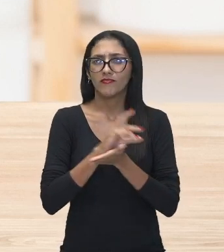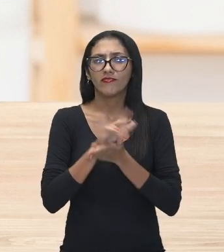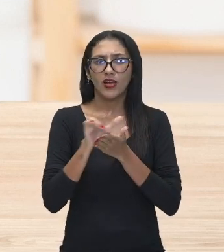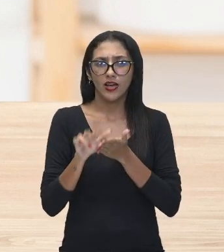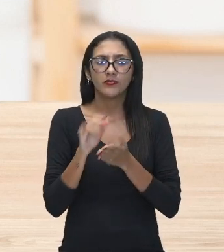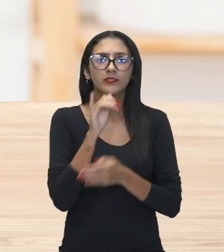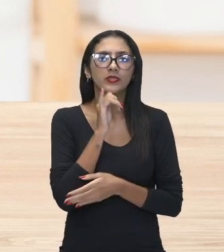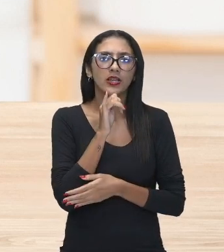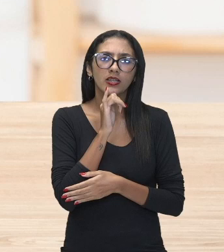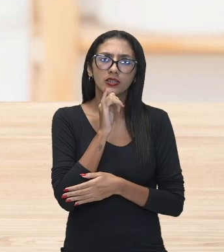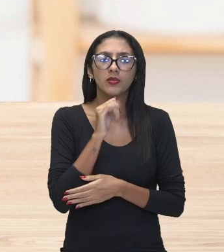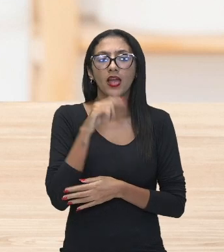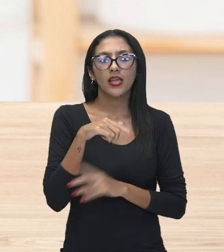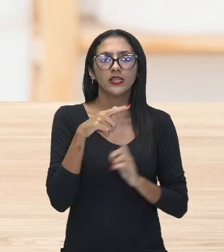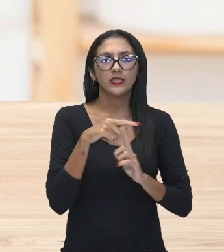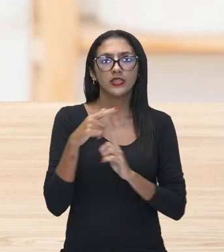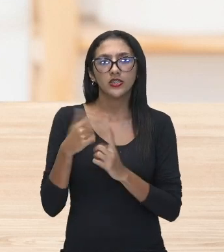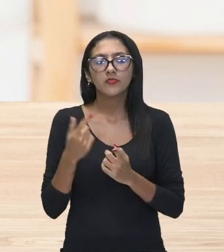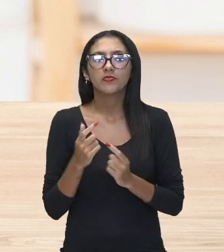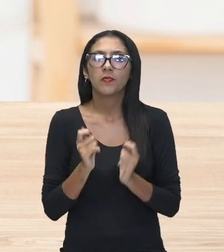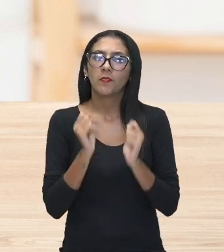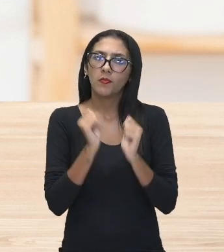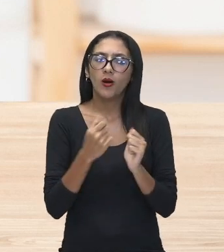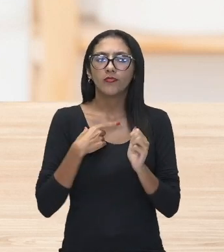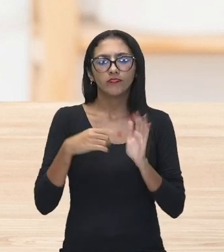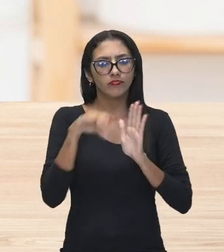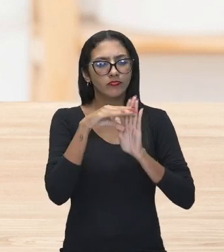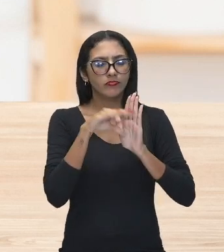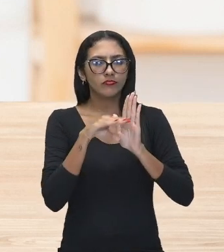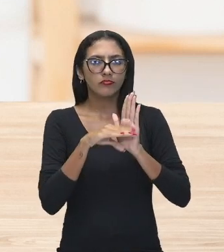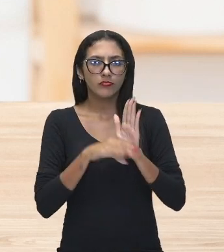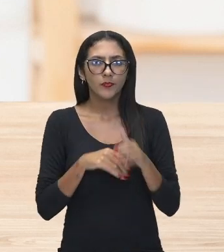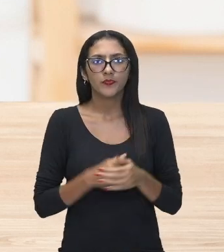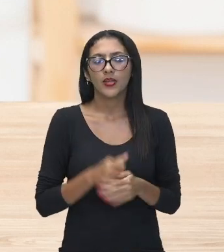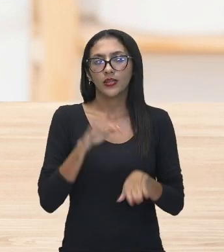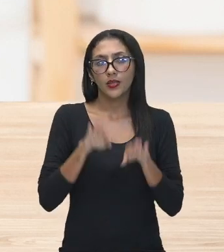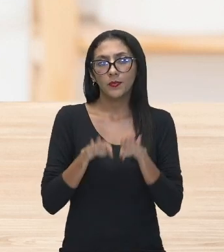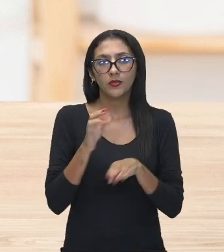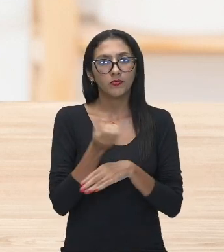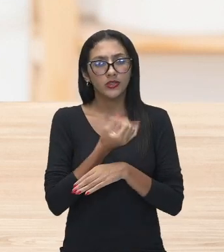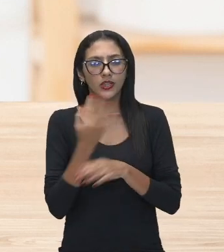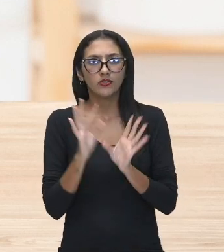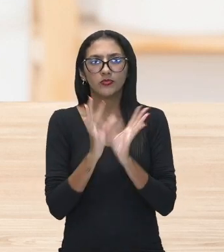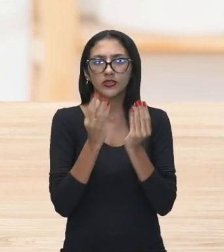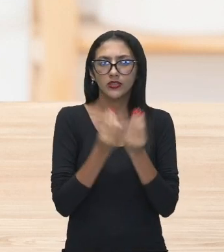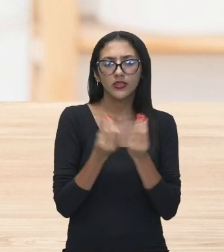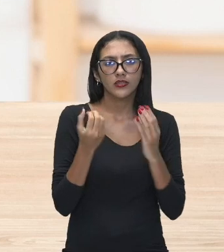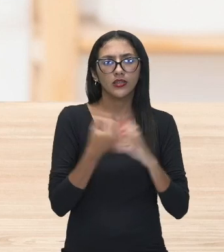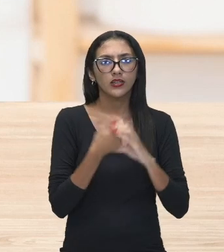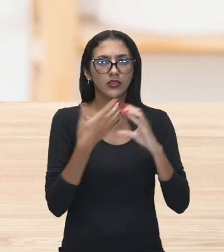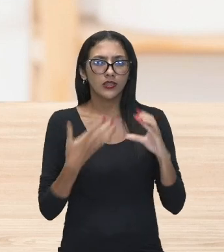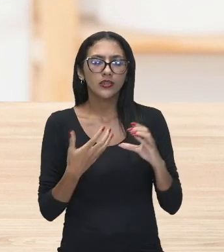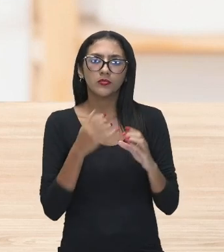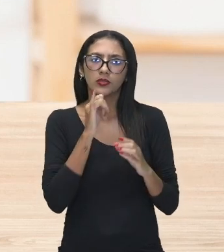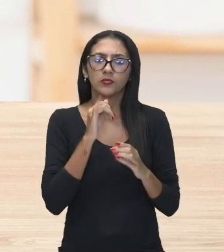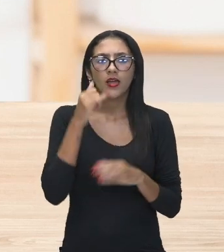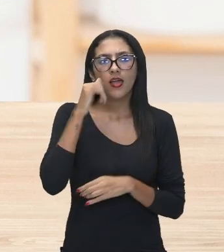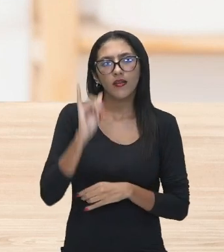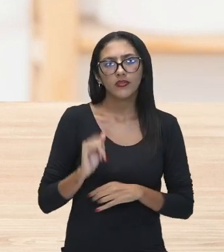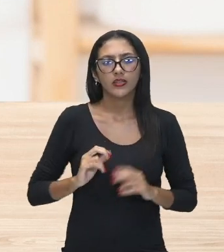os terpenos, podem ser classificados de acordo com as suas propriedades, eles podem ser